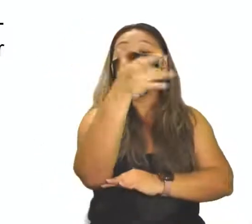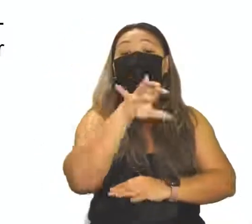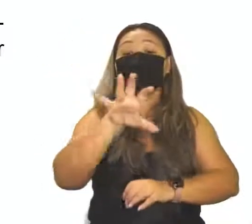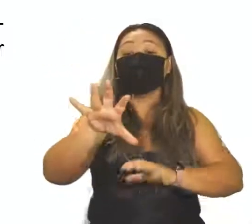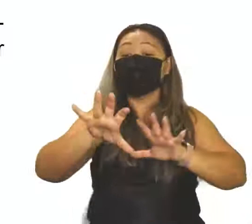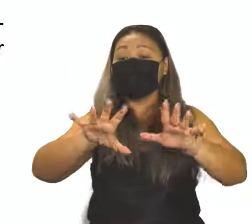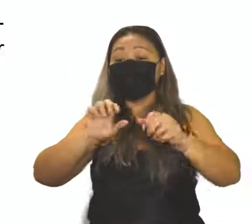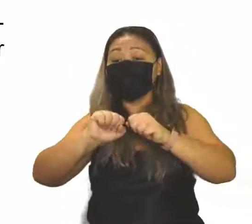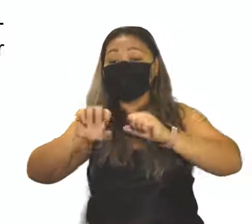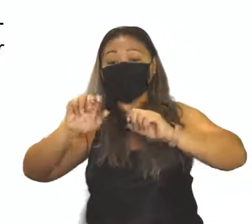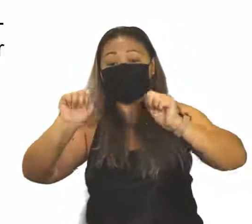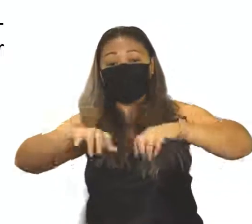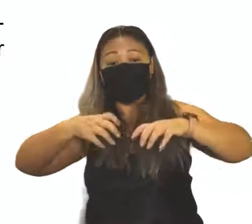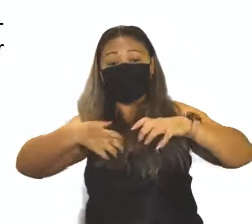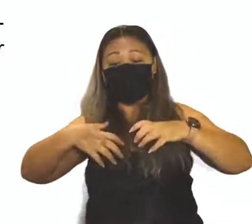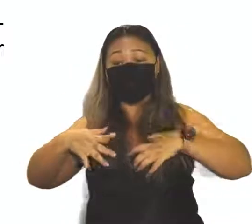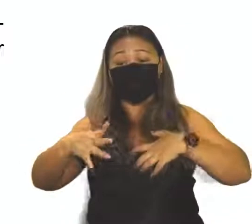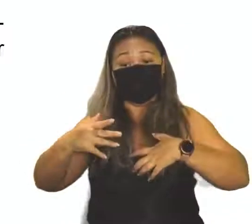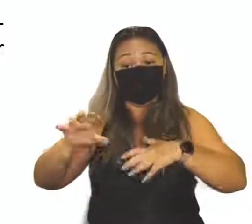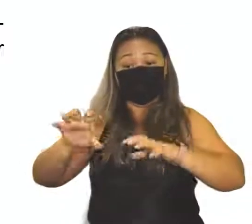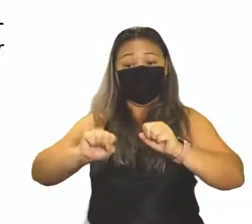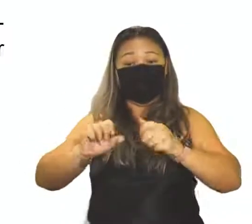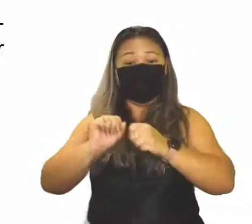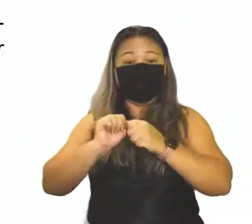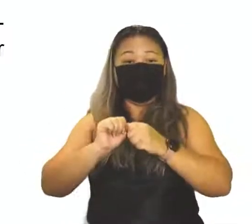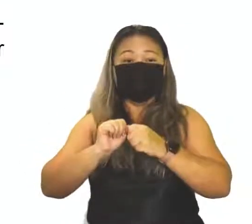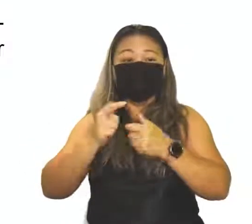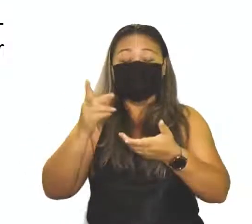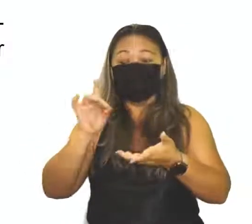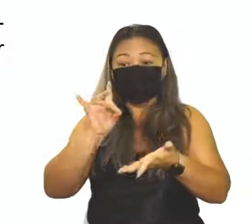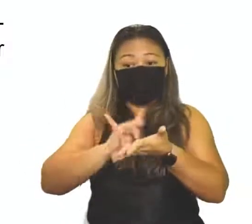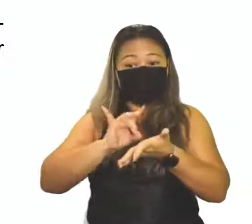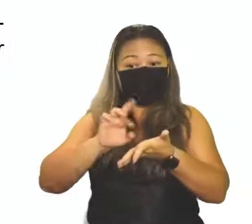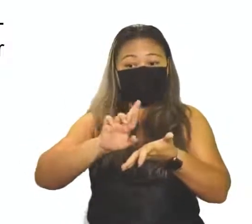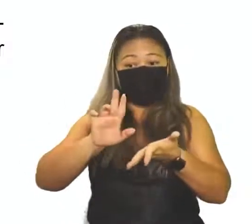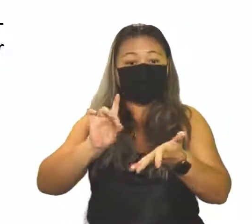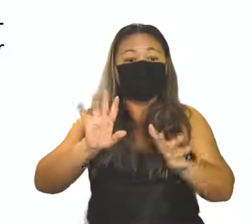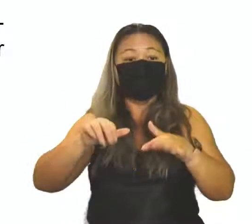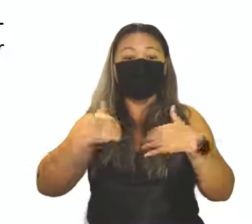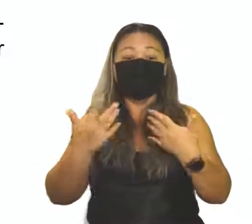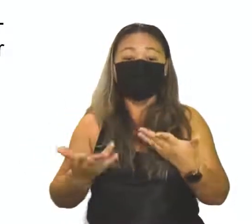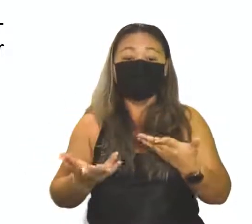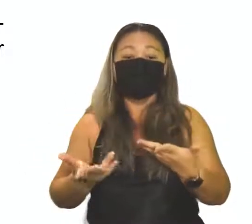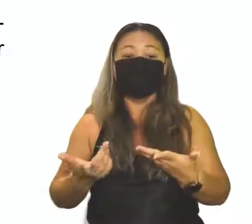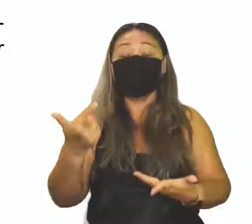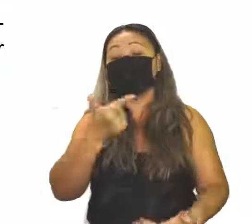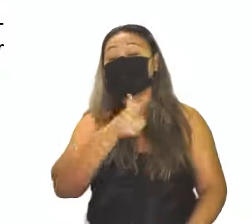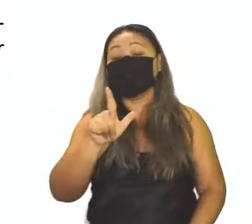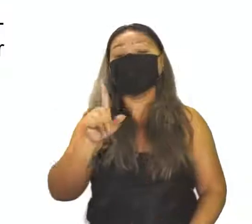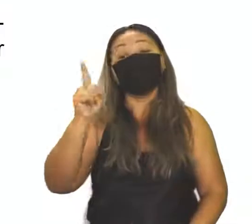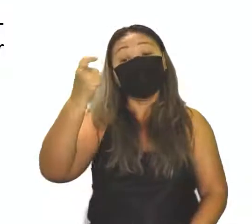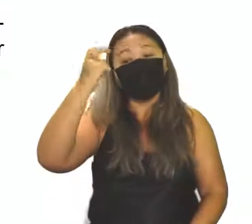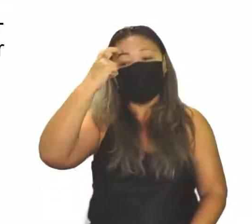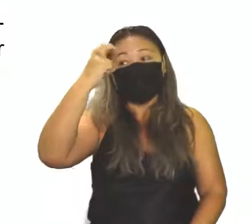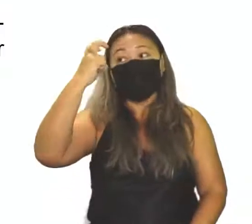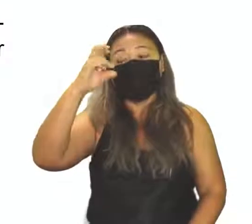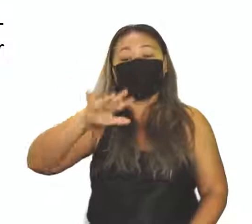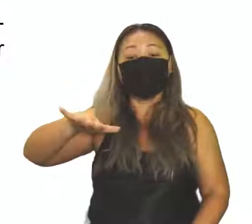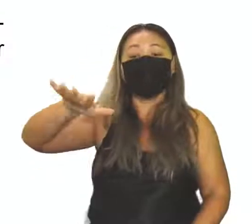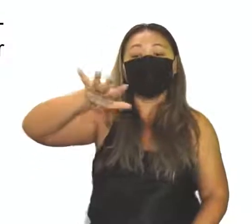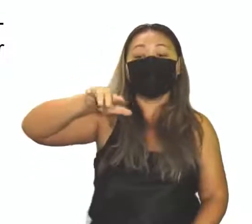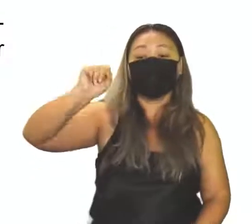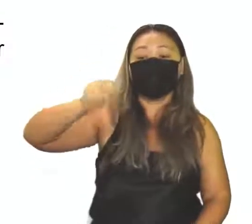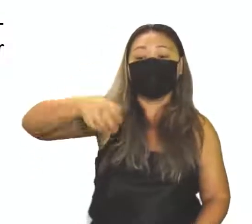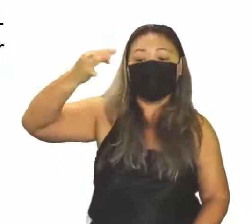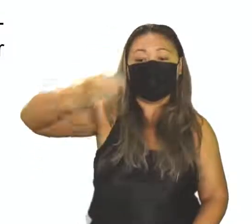sensível. Então aqui, para ele, não é verdadeiro isso, sensibilidade. Aí Platão diz que tem o inteligível, que é o